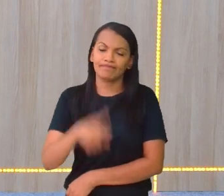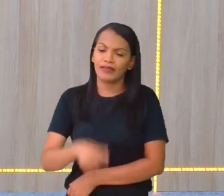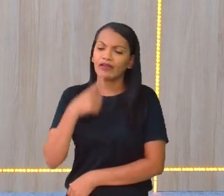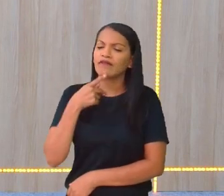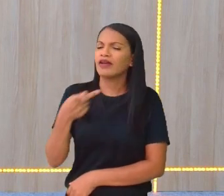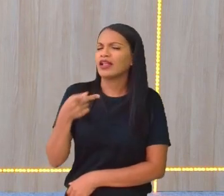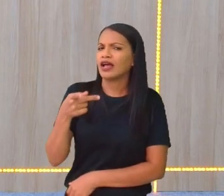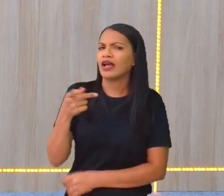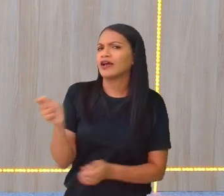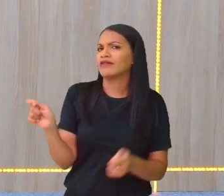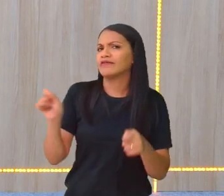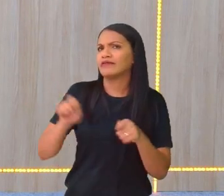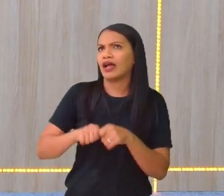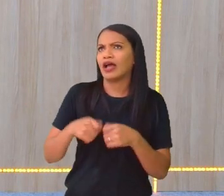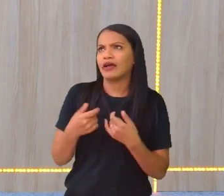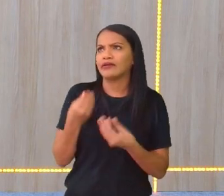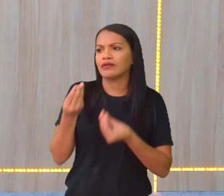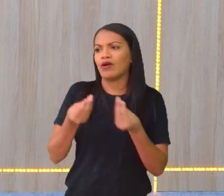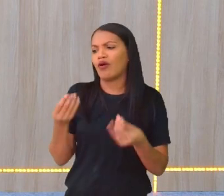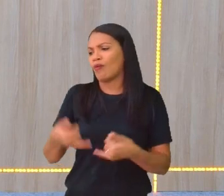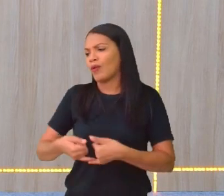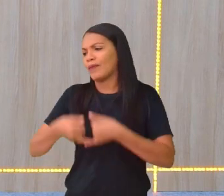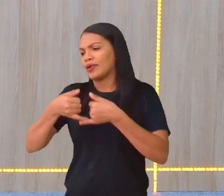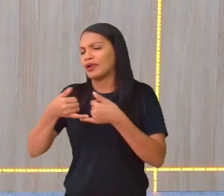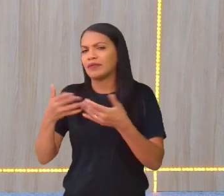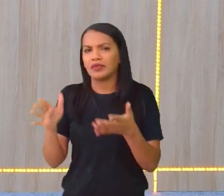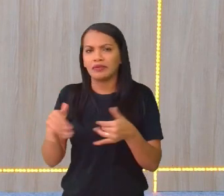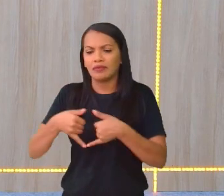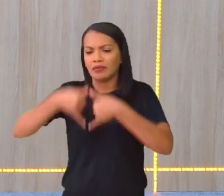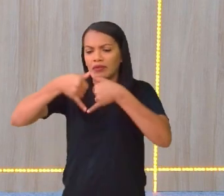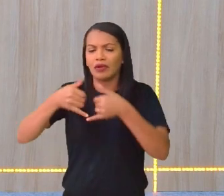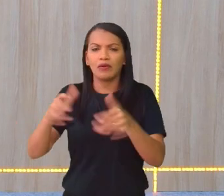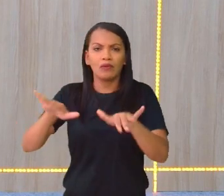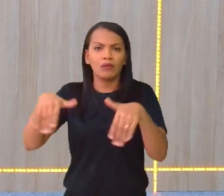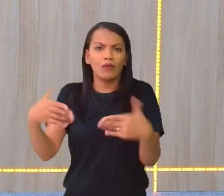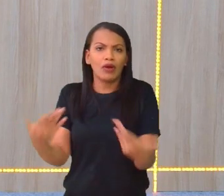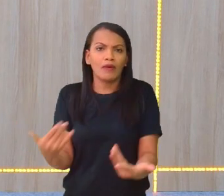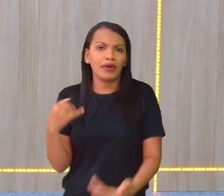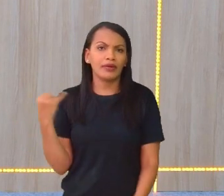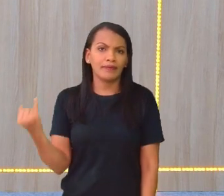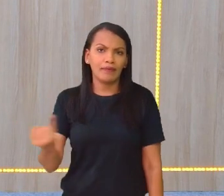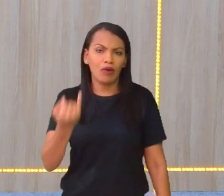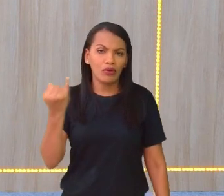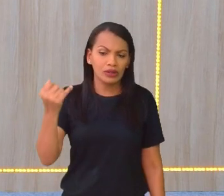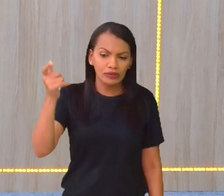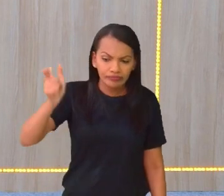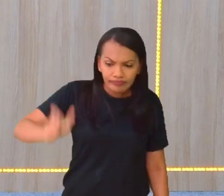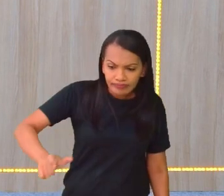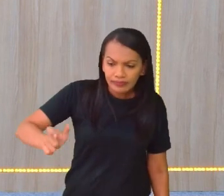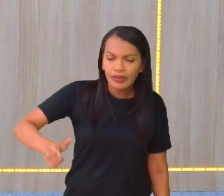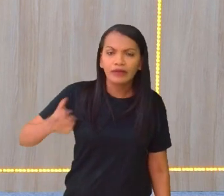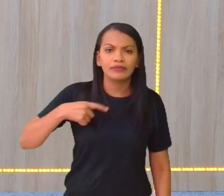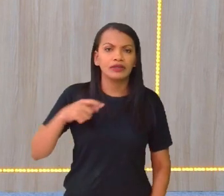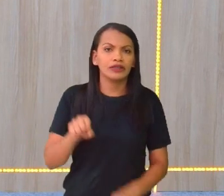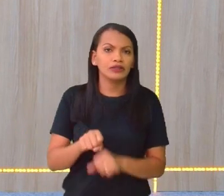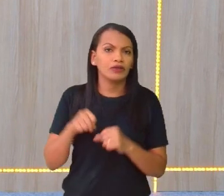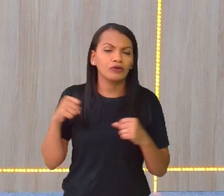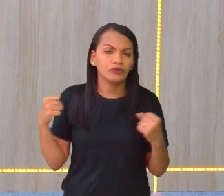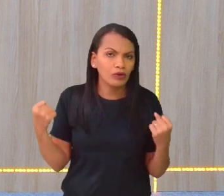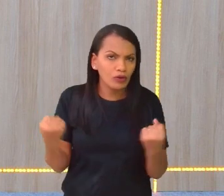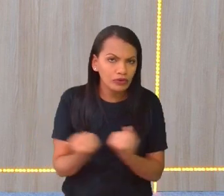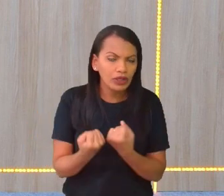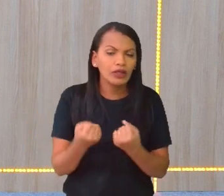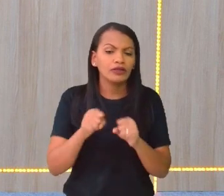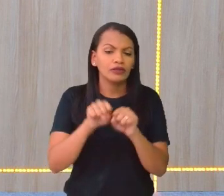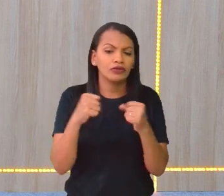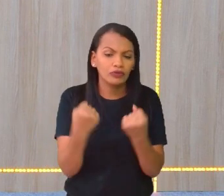fala a respeito do prêmio e da importância dessa pessoa, não é? Na sociedade, na